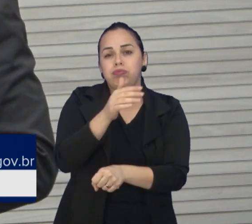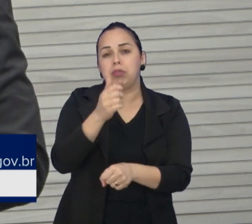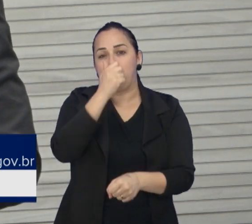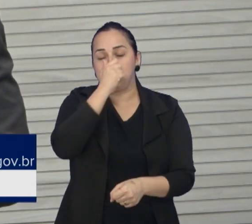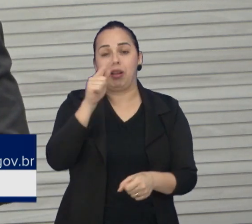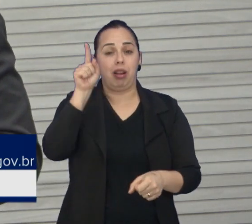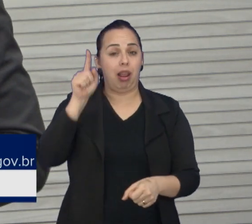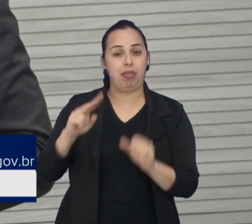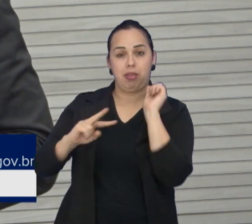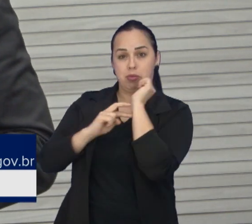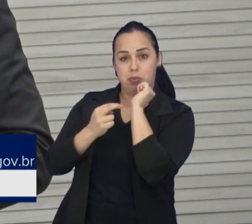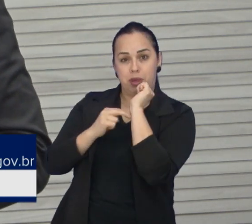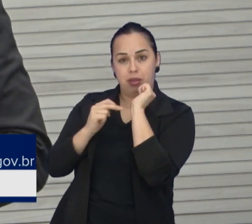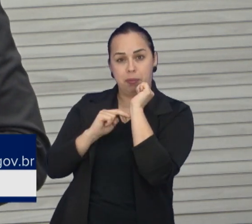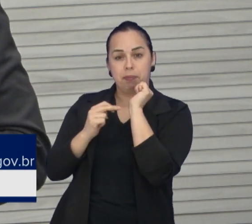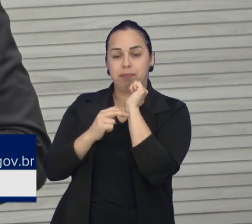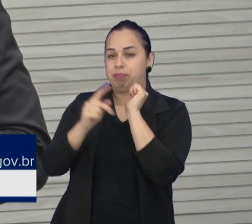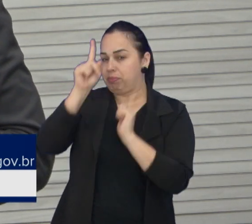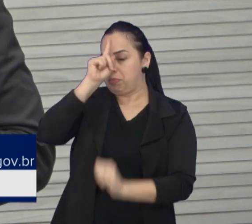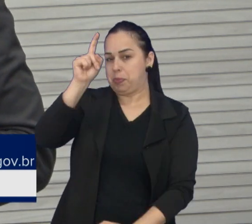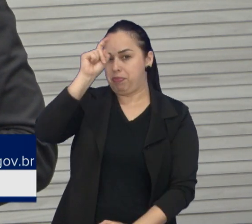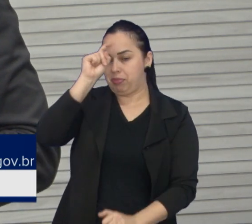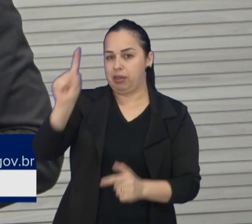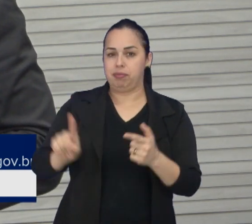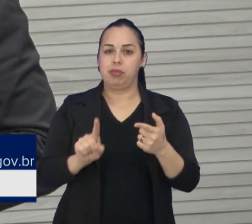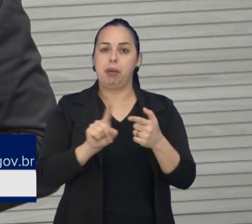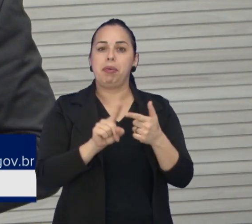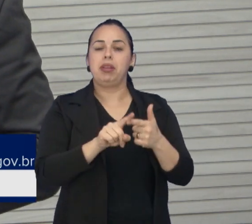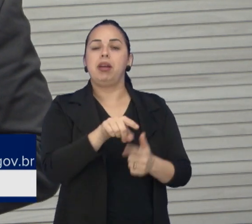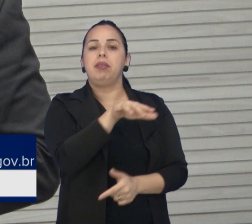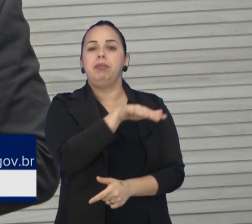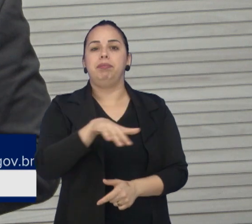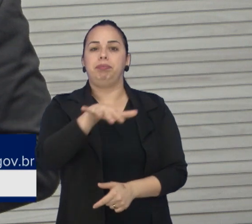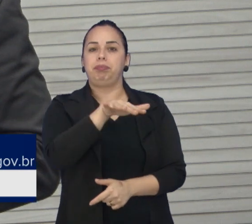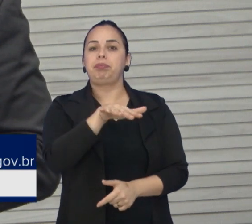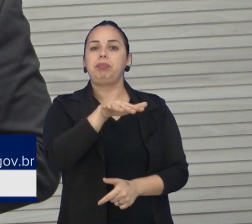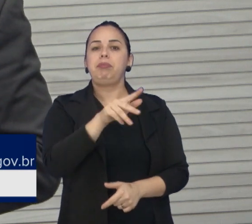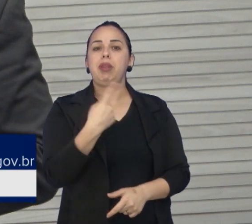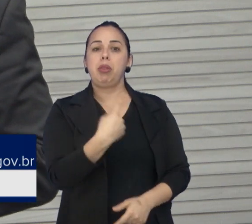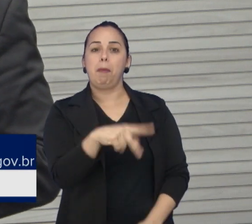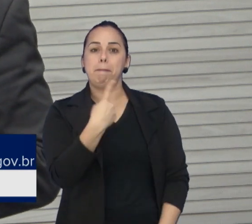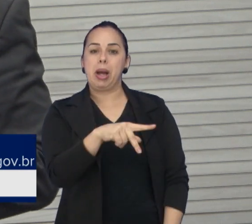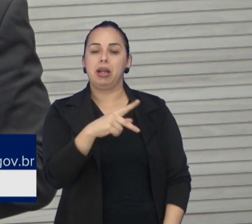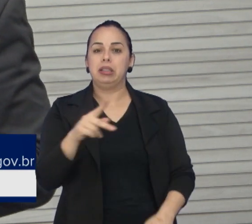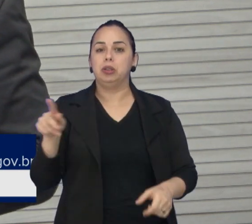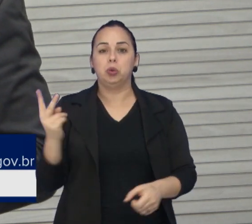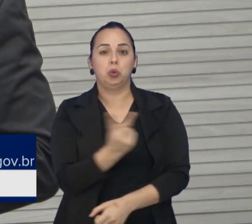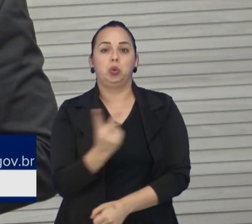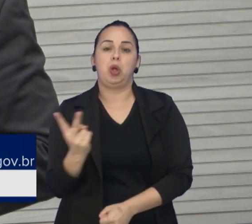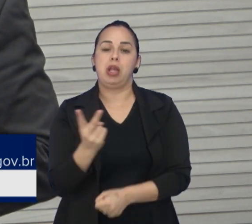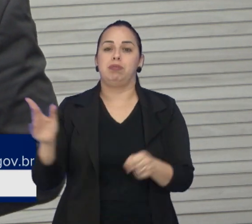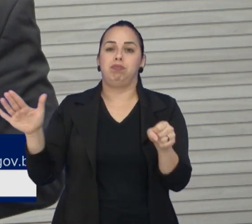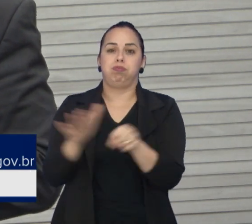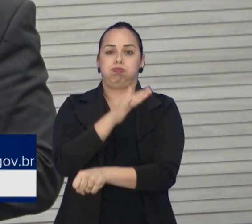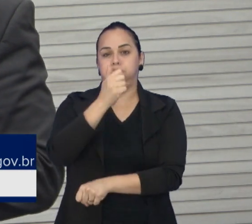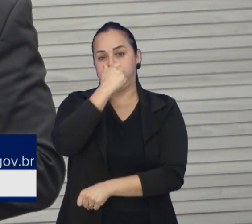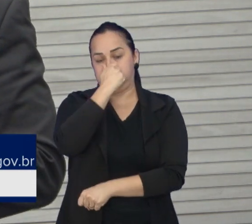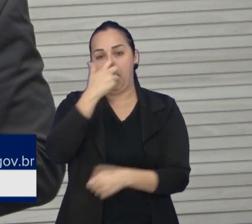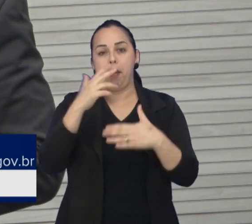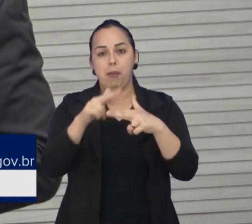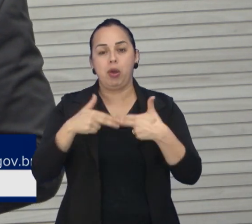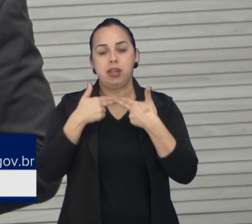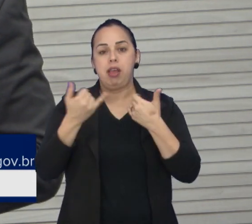o Hospital da Vila e o Hospital de Clínica Sul, sempre lotados. Então, com essa informação, é mais do